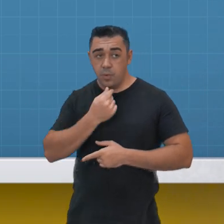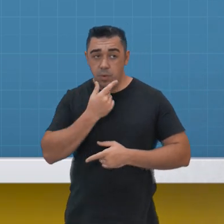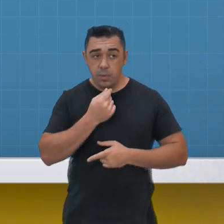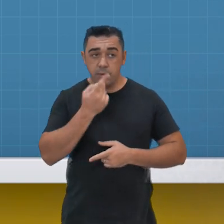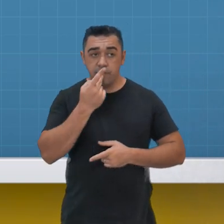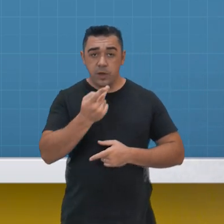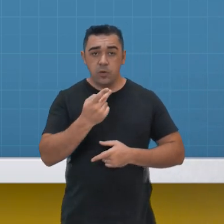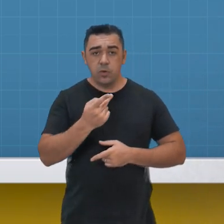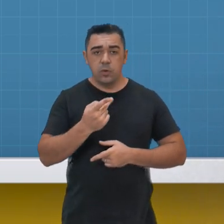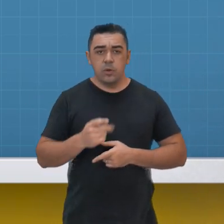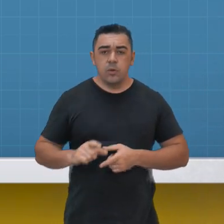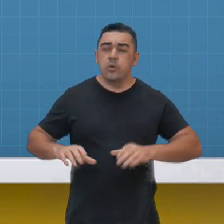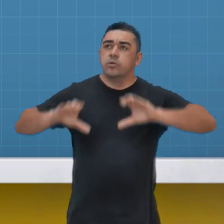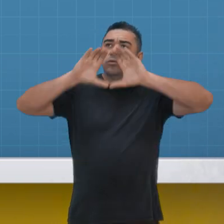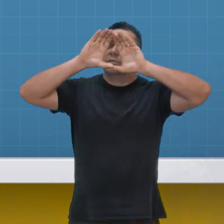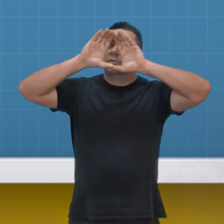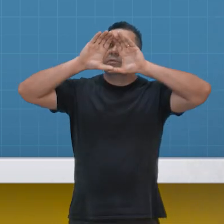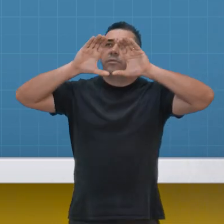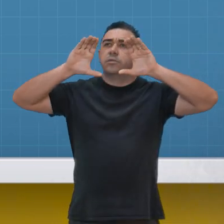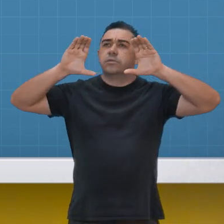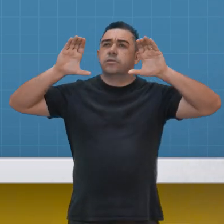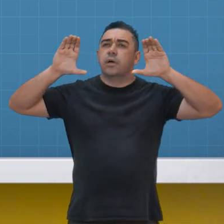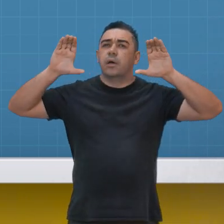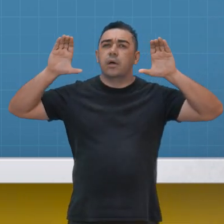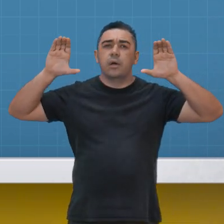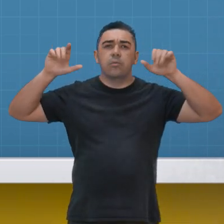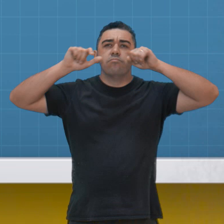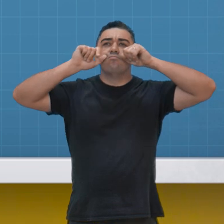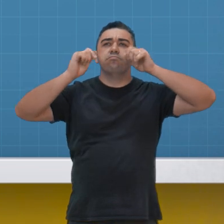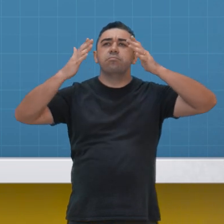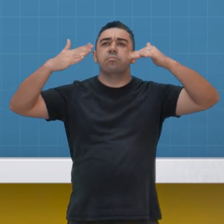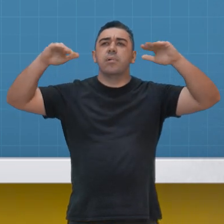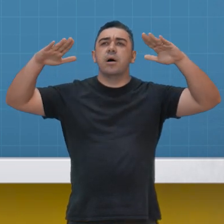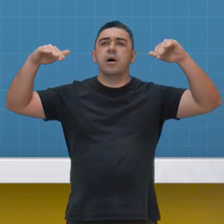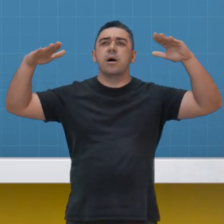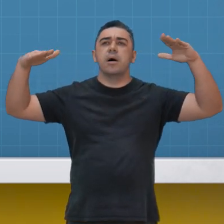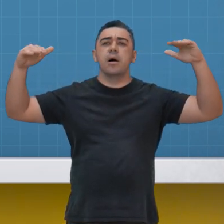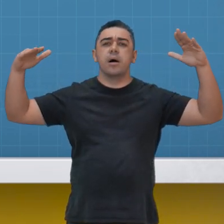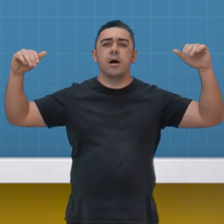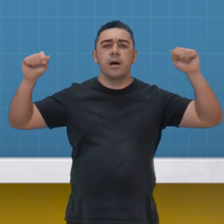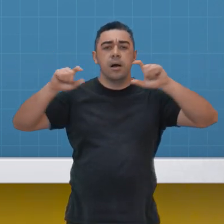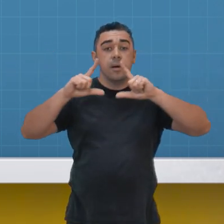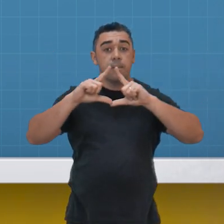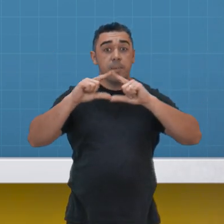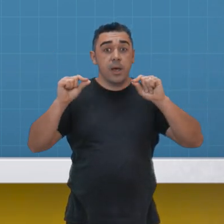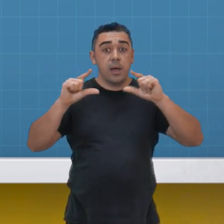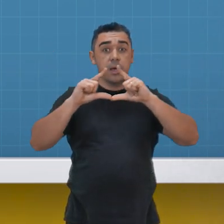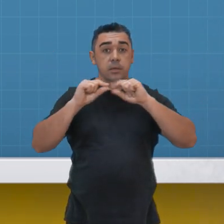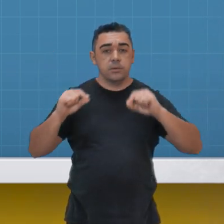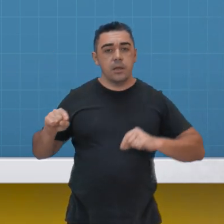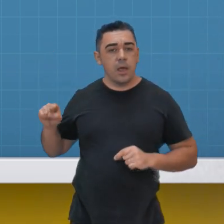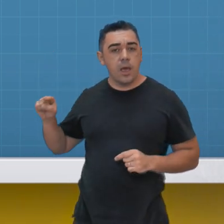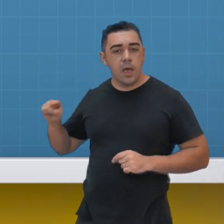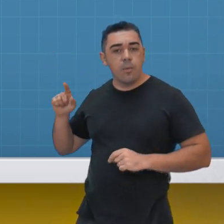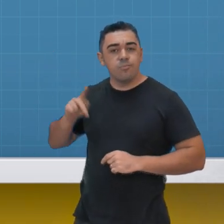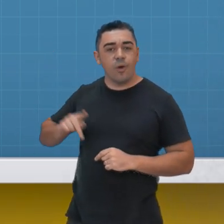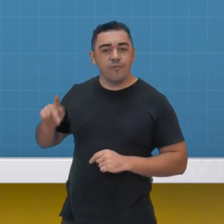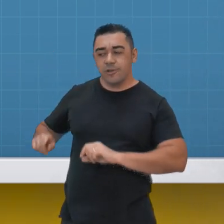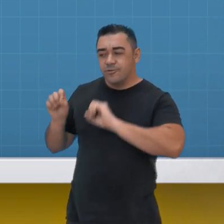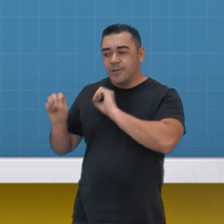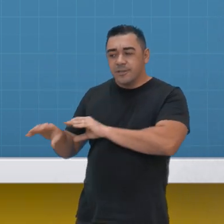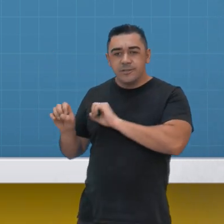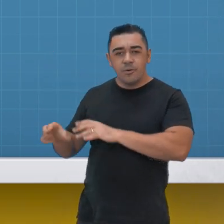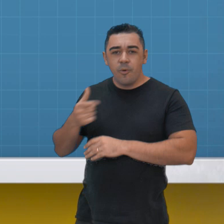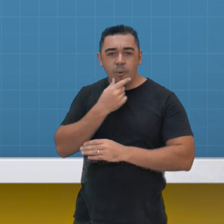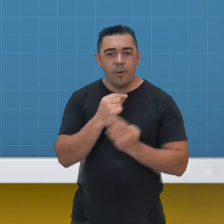que falou o céu é o mar de Brasília, esse foi o cara que ensinou Oscar Niemeyer.